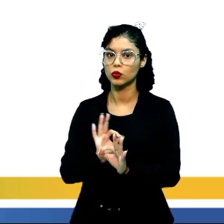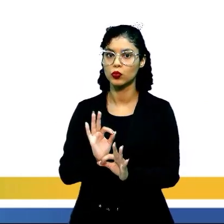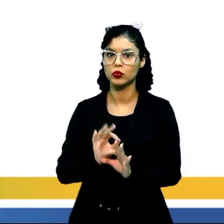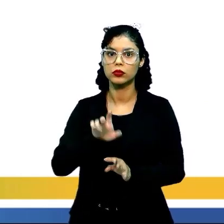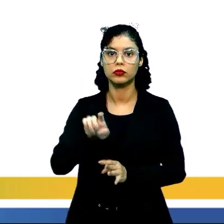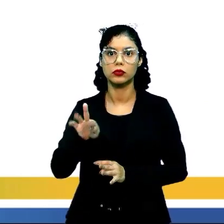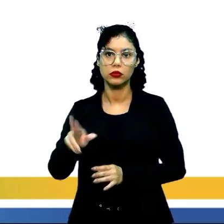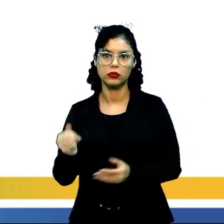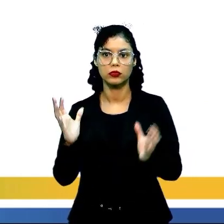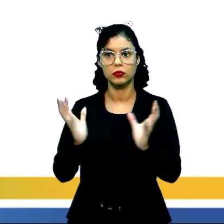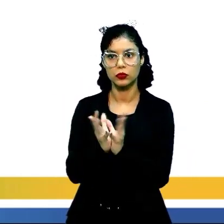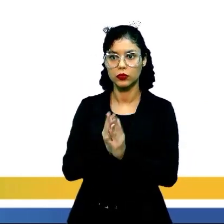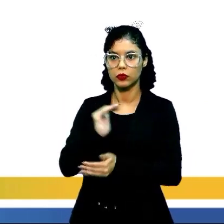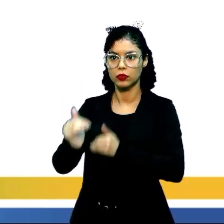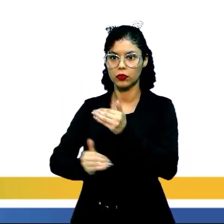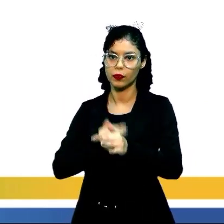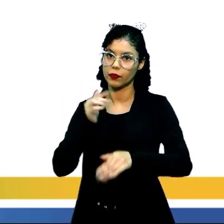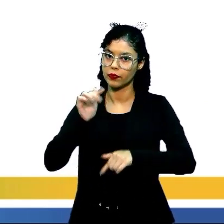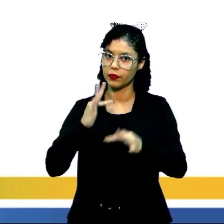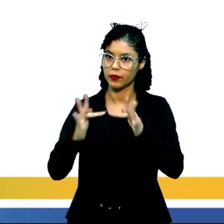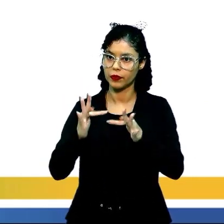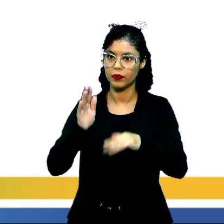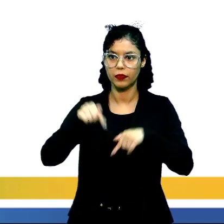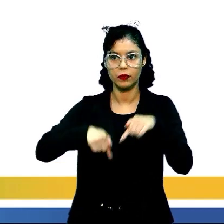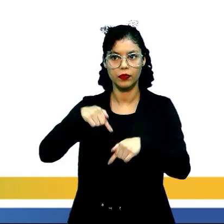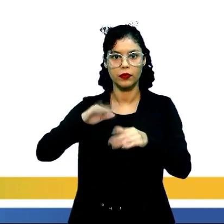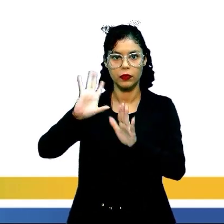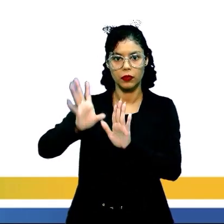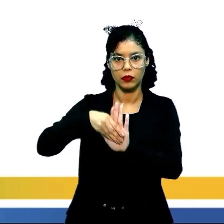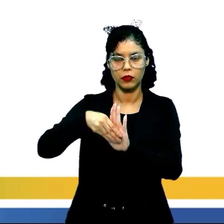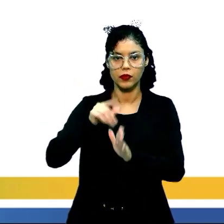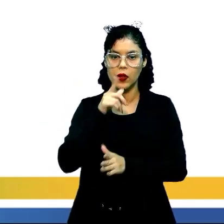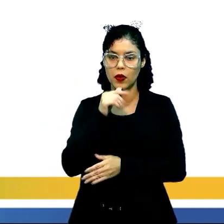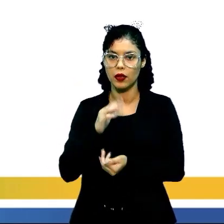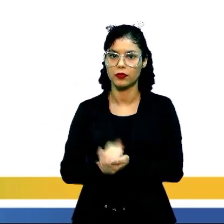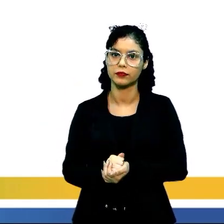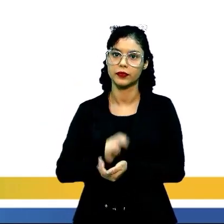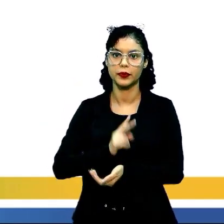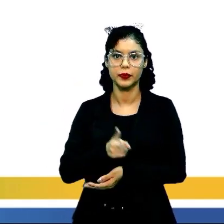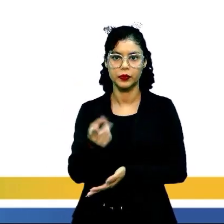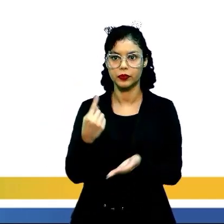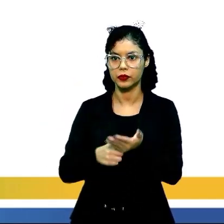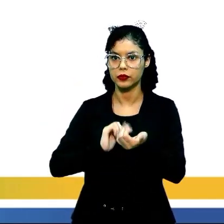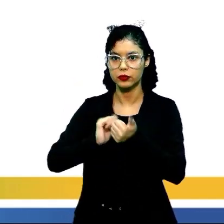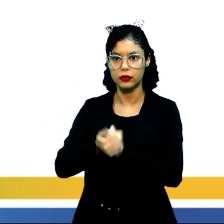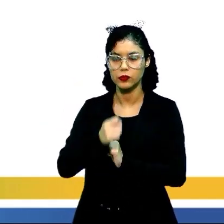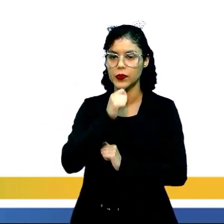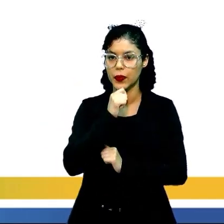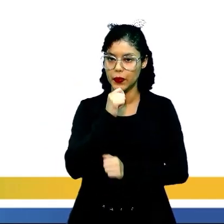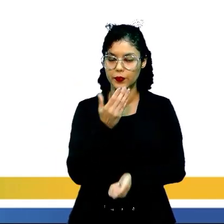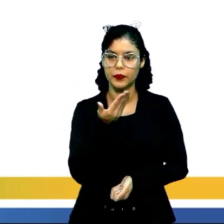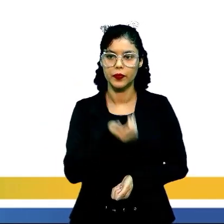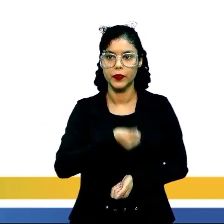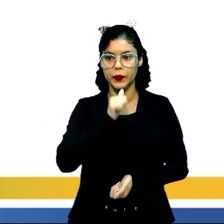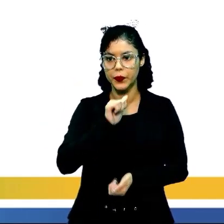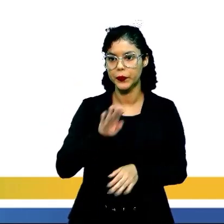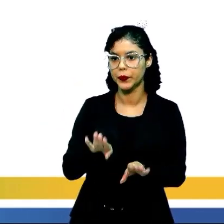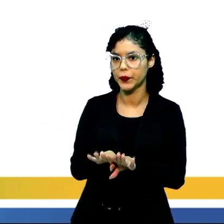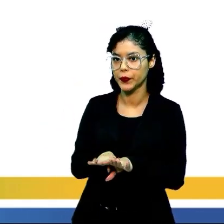é um conjunto de procedimentos físicos e químicos que são aplicados para que a água fique em condições adequadas para o